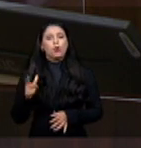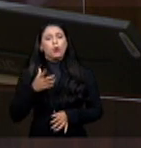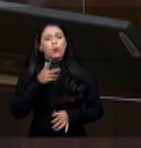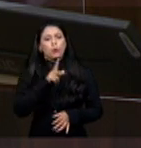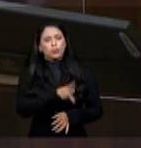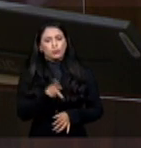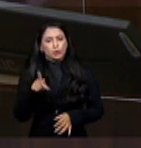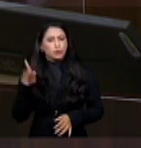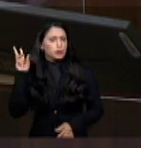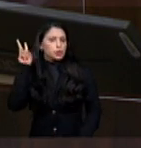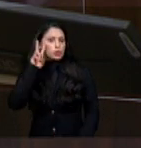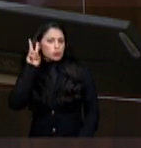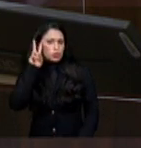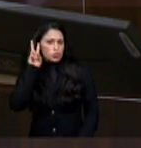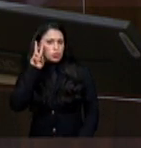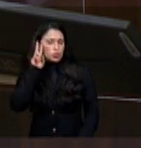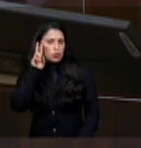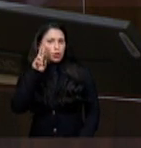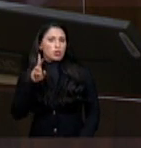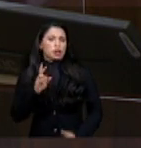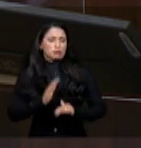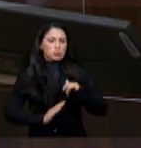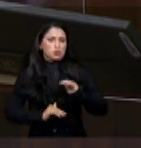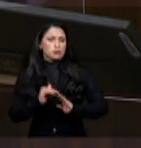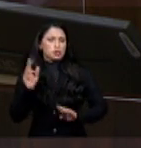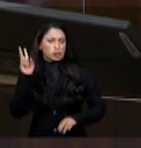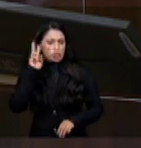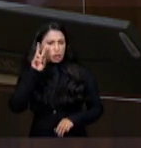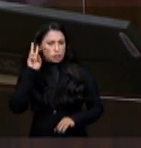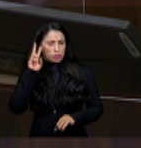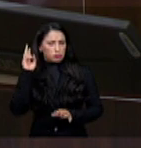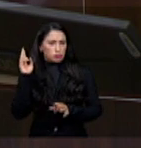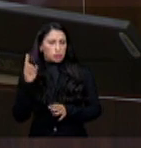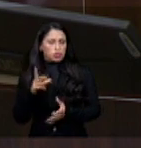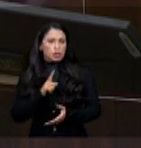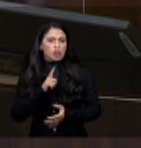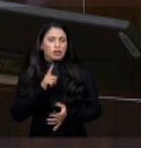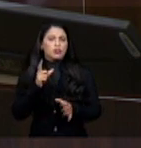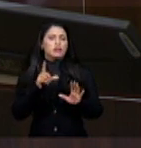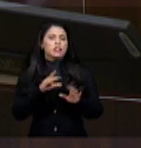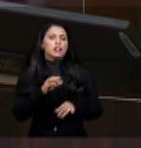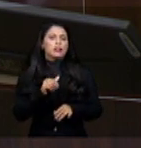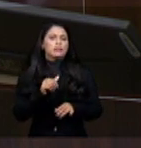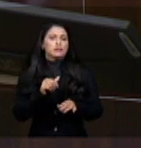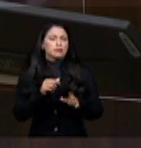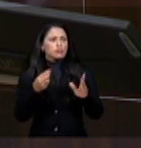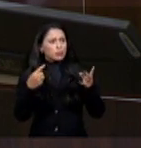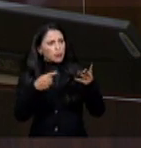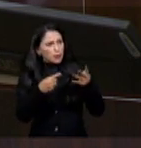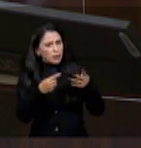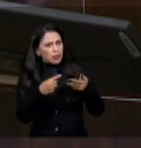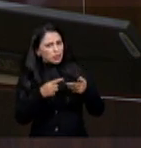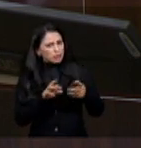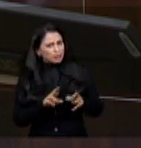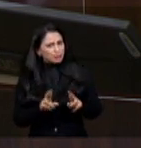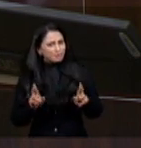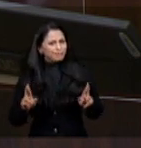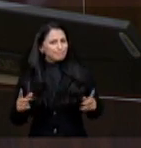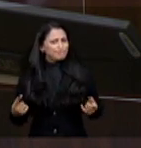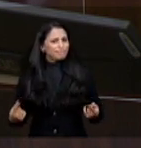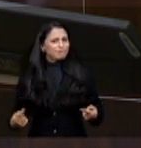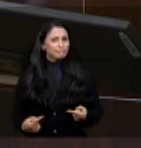percebeu que é sequência proposta por macho desse viu político e social não se aplicava aqui da mesma forma